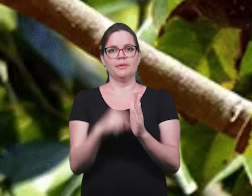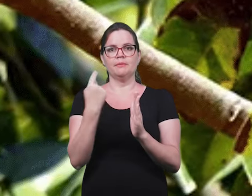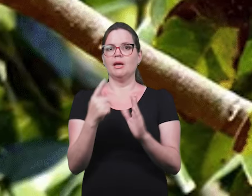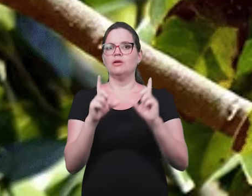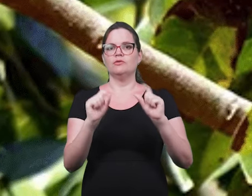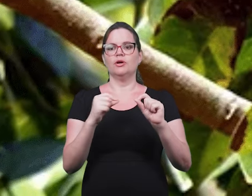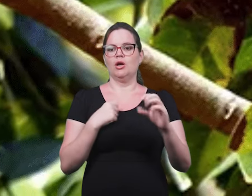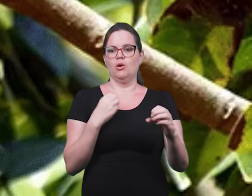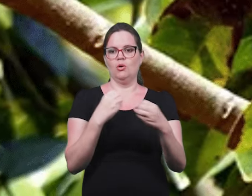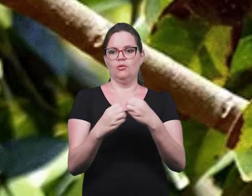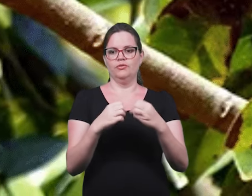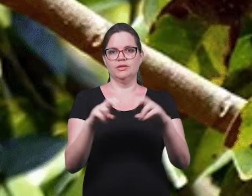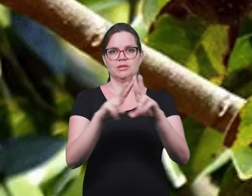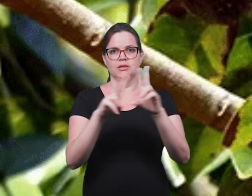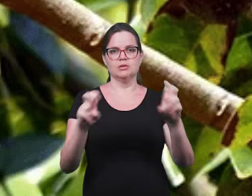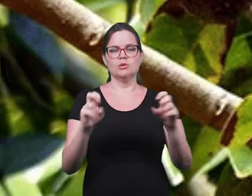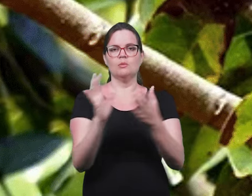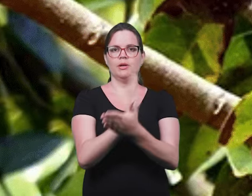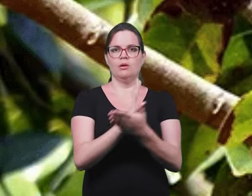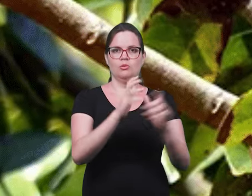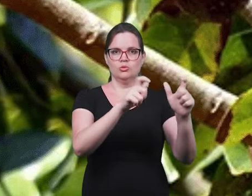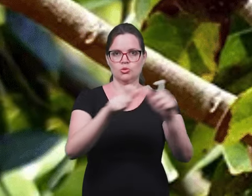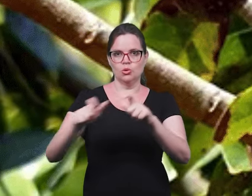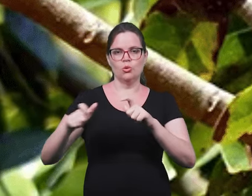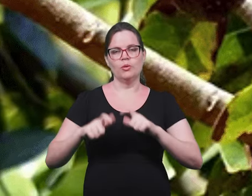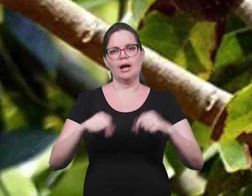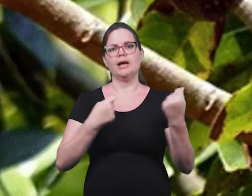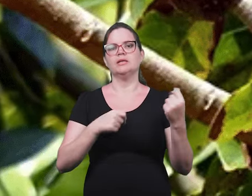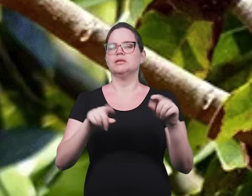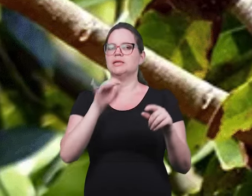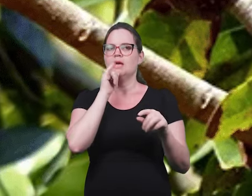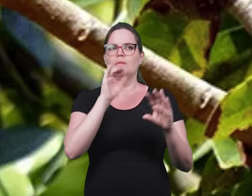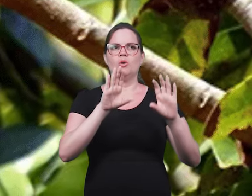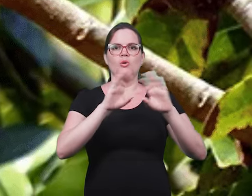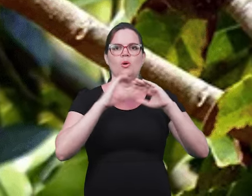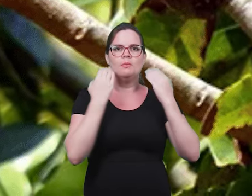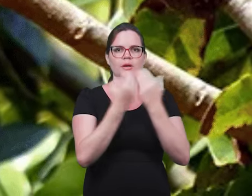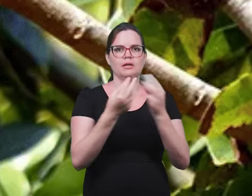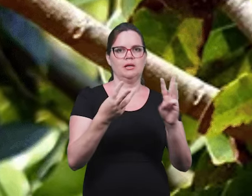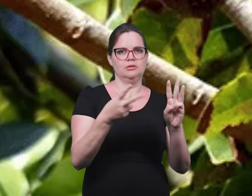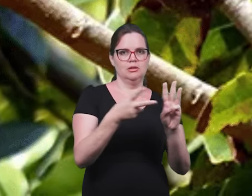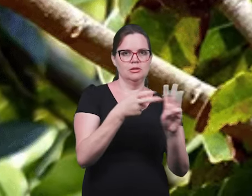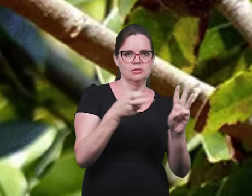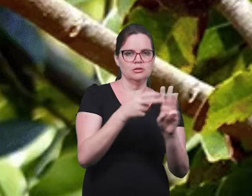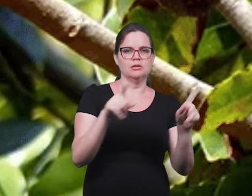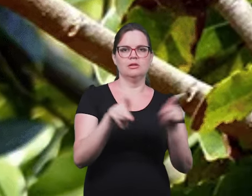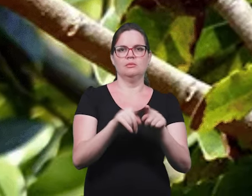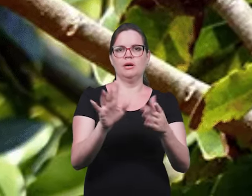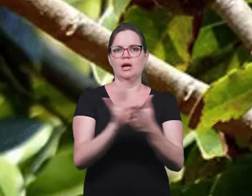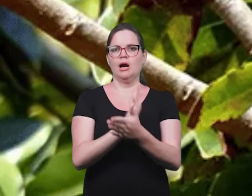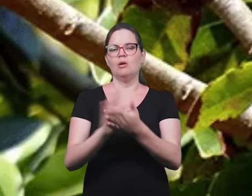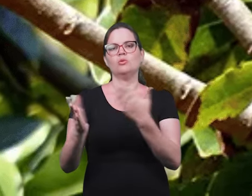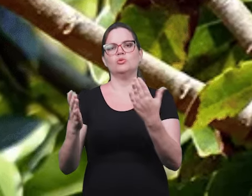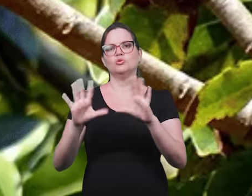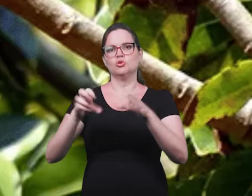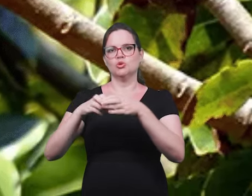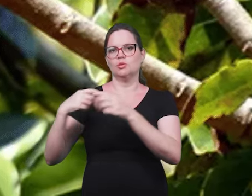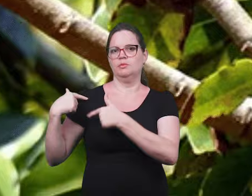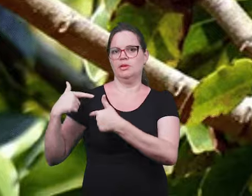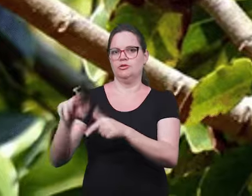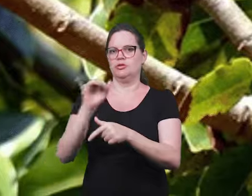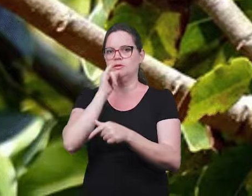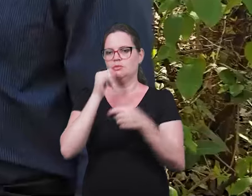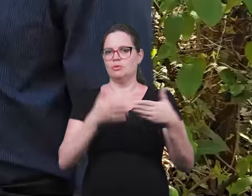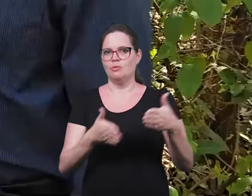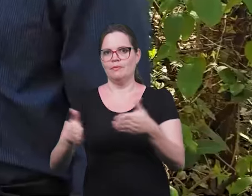oficinas realizadas em assentamentos rurais, comunidades indígenas e grupos tradicionais, como os ribeirinhos do